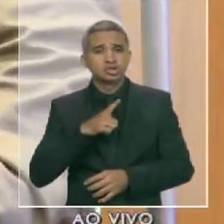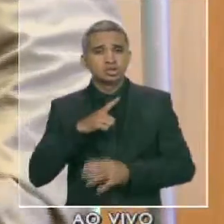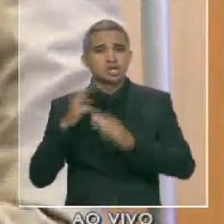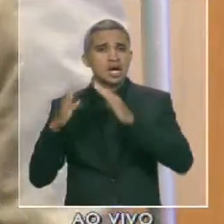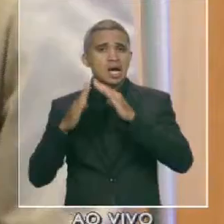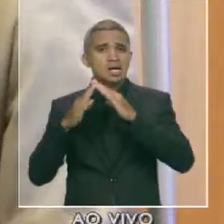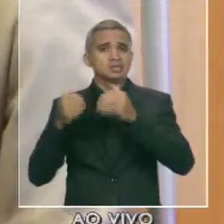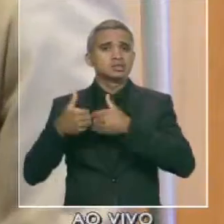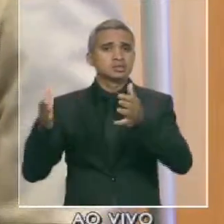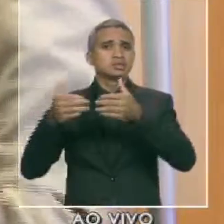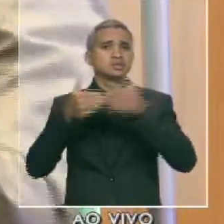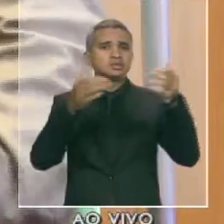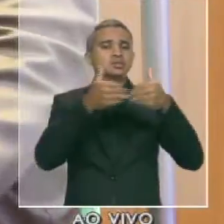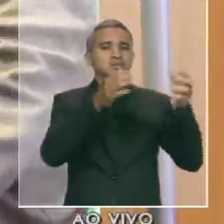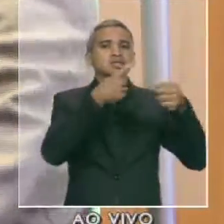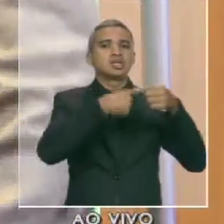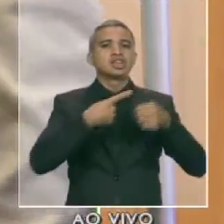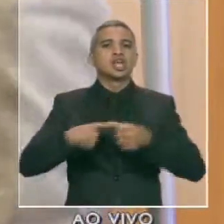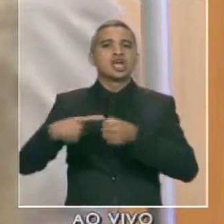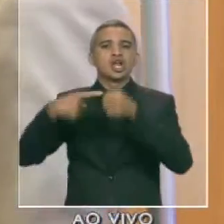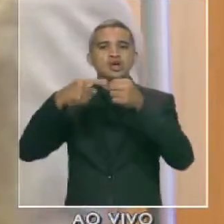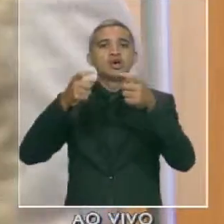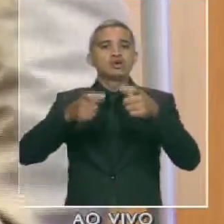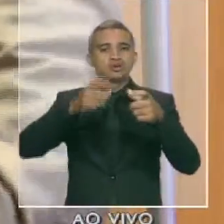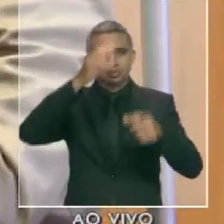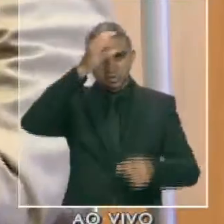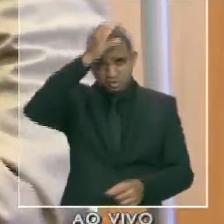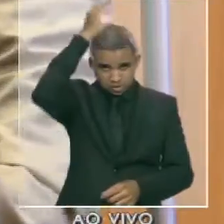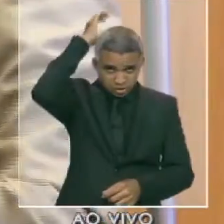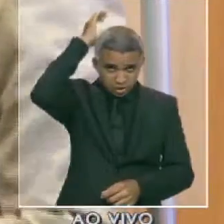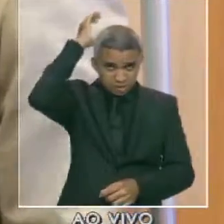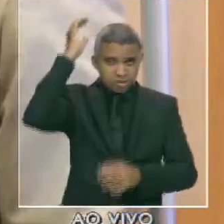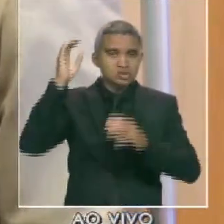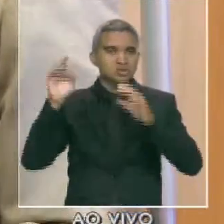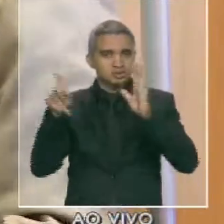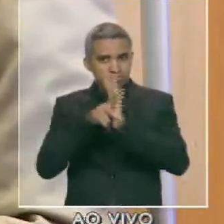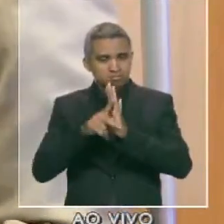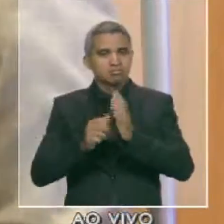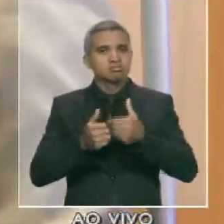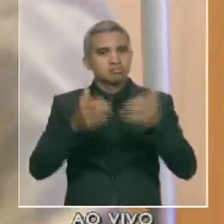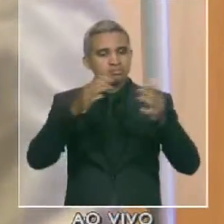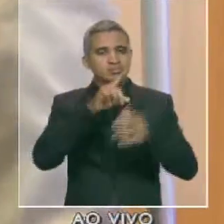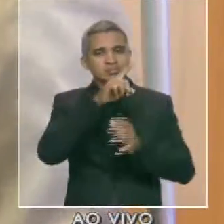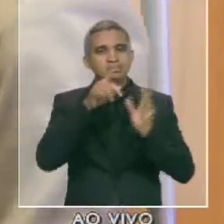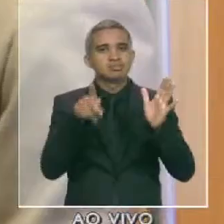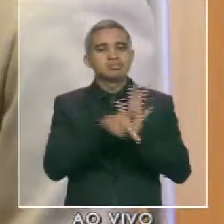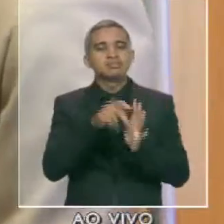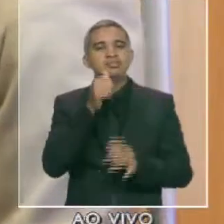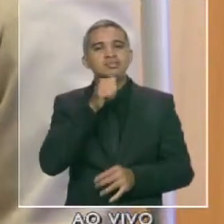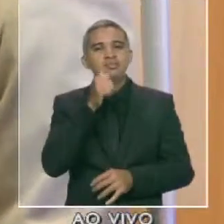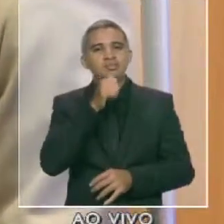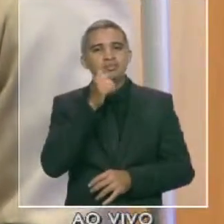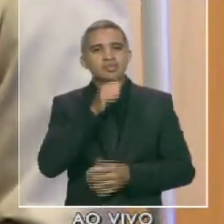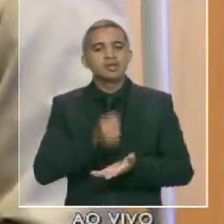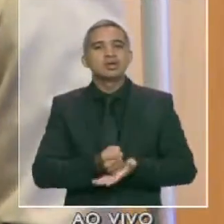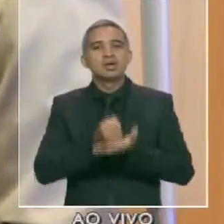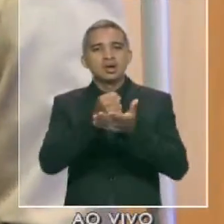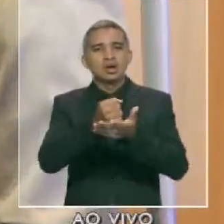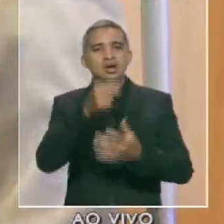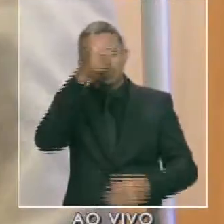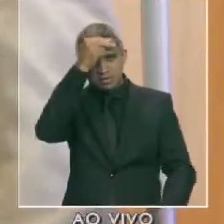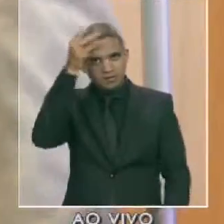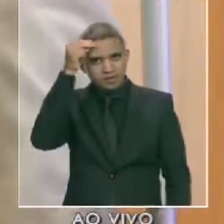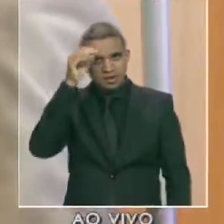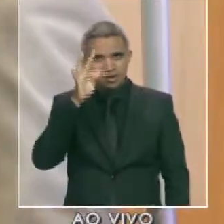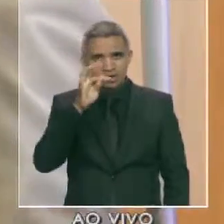interior do Estado, lá em Chapadinha, a Casa da Mulher também vai ser inaugurada, já com o apoio da prefeita Belezinha, como também